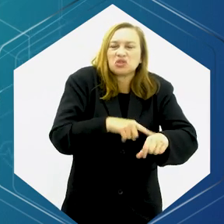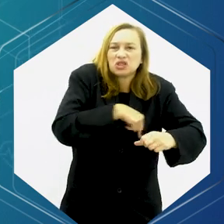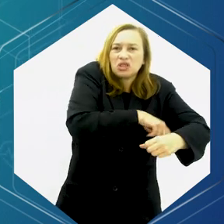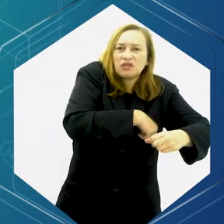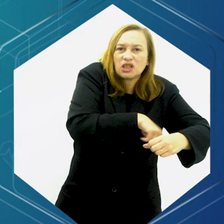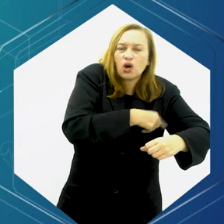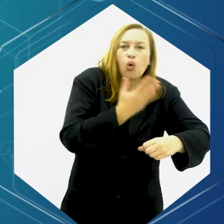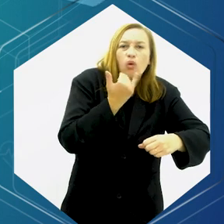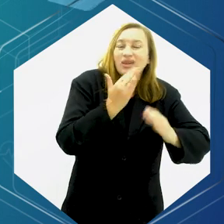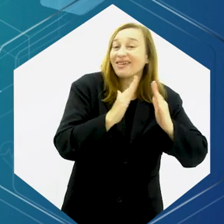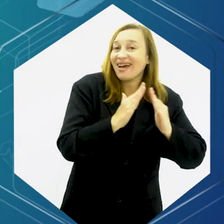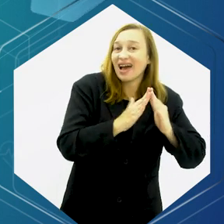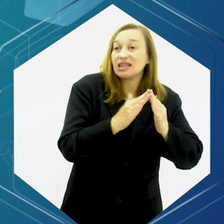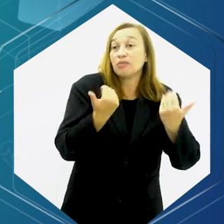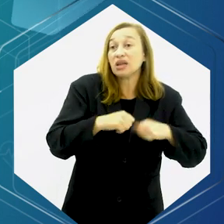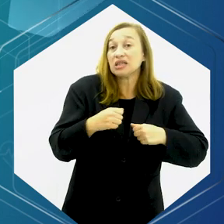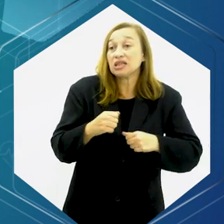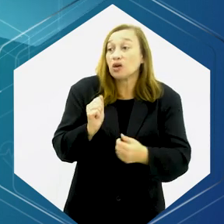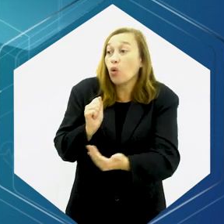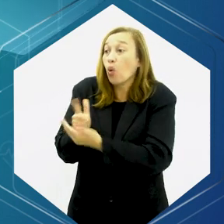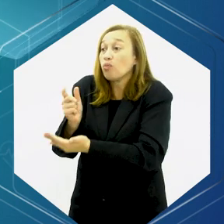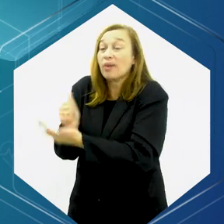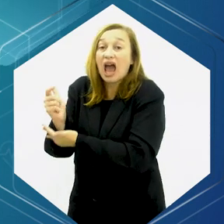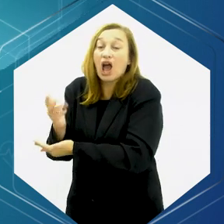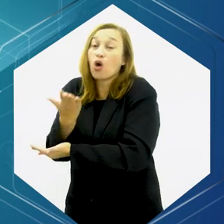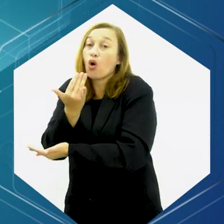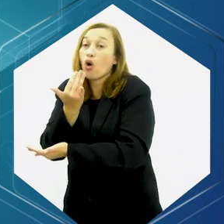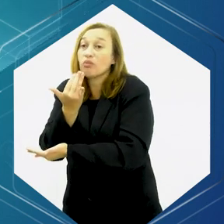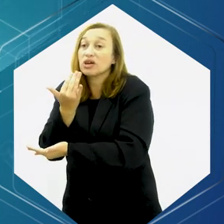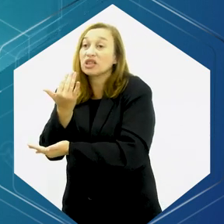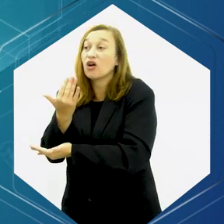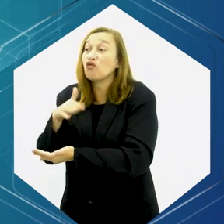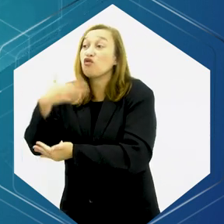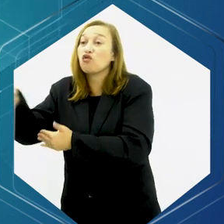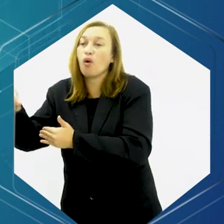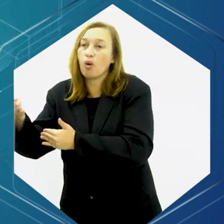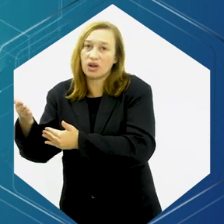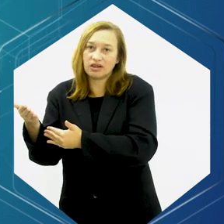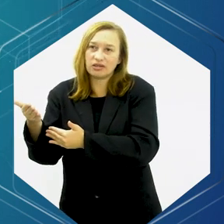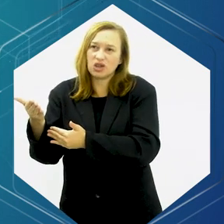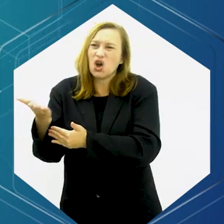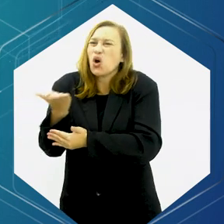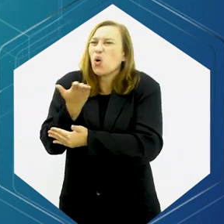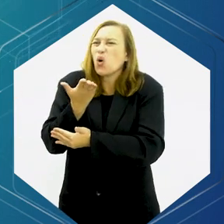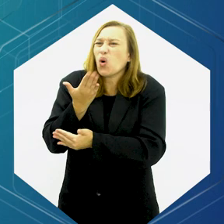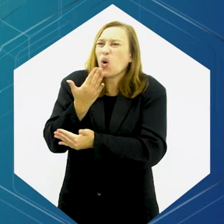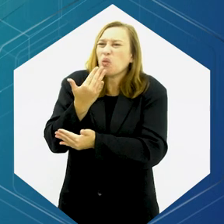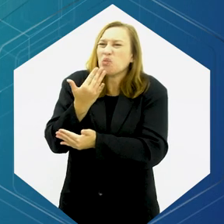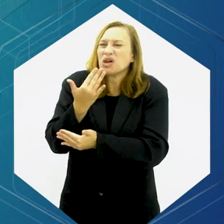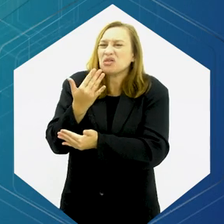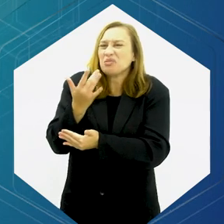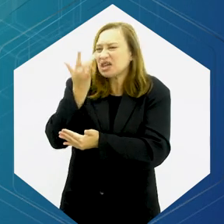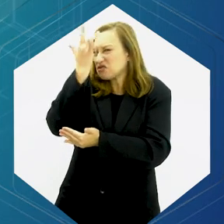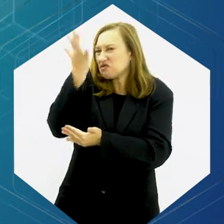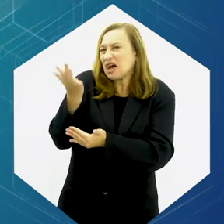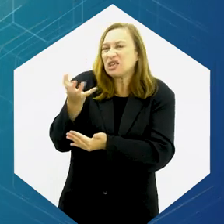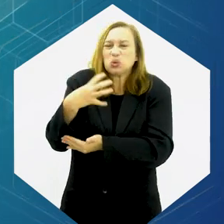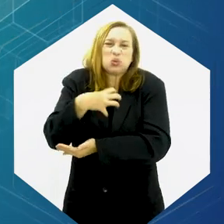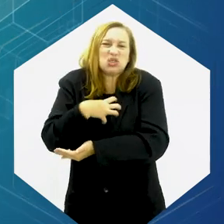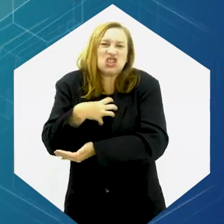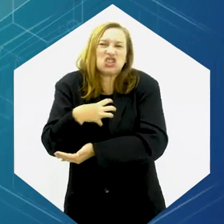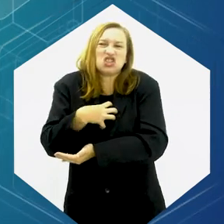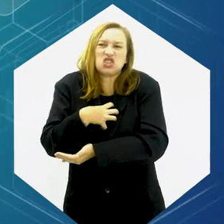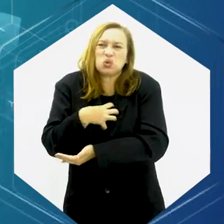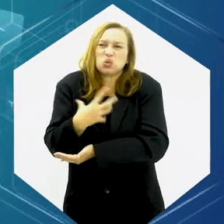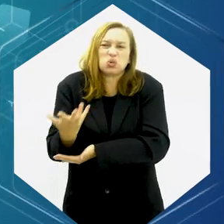casa elas tem que comer fora e geralmente estão consumindo alimentos mais práticos no